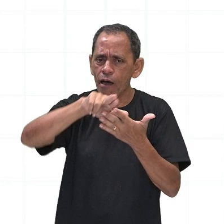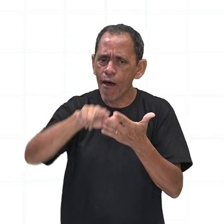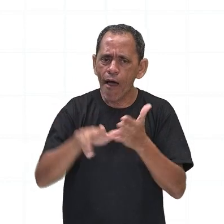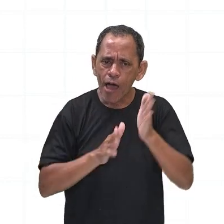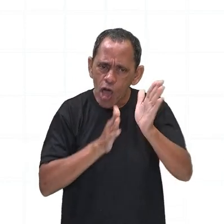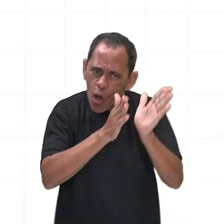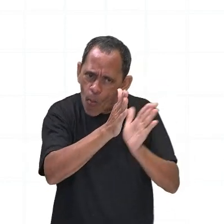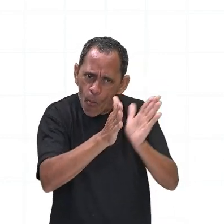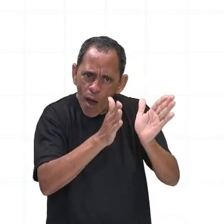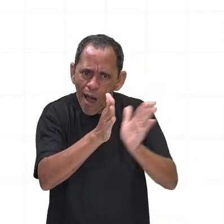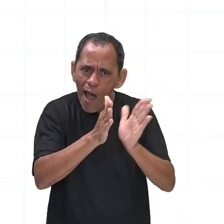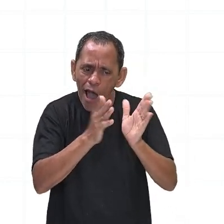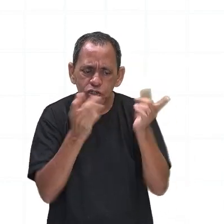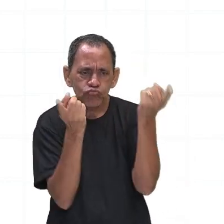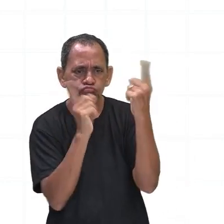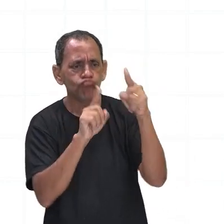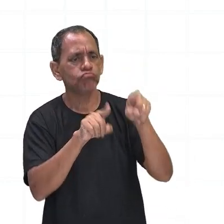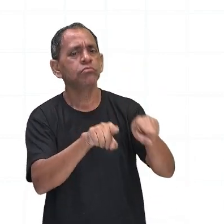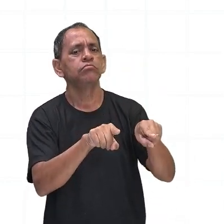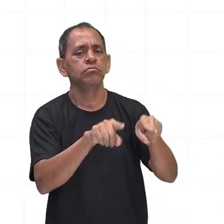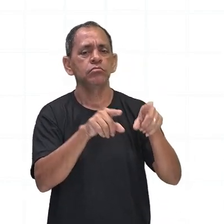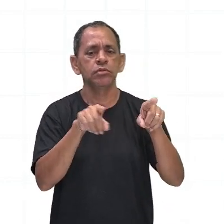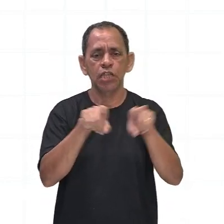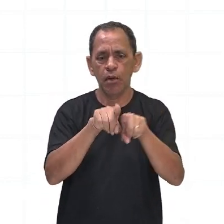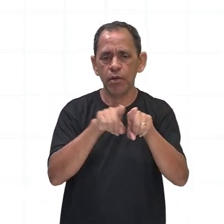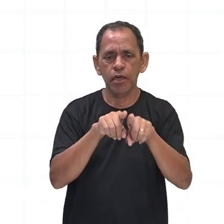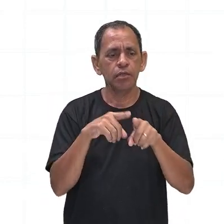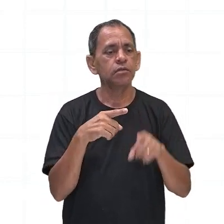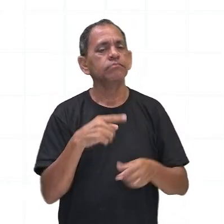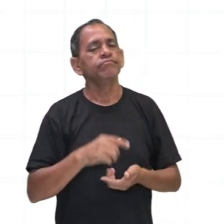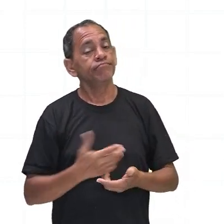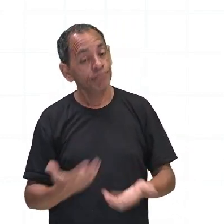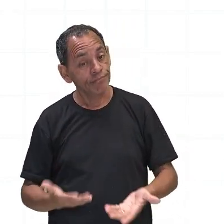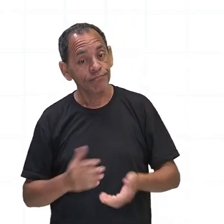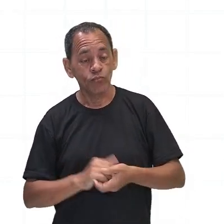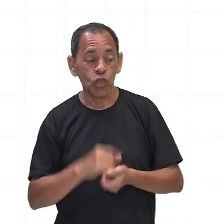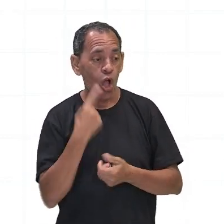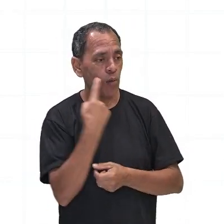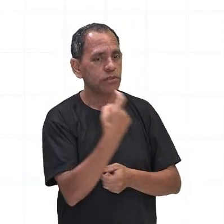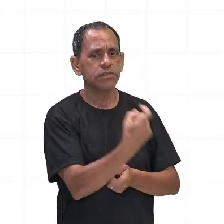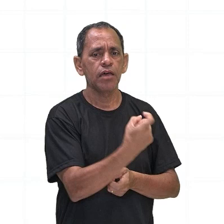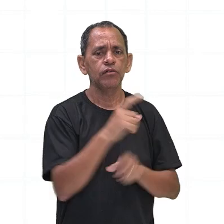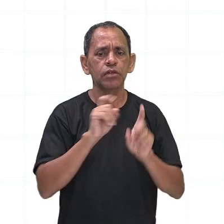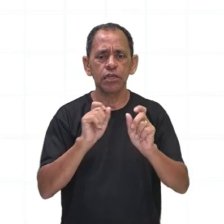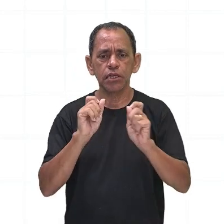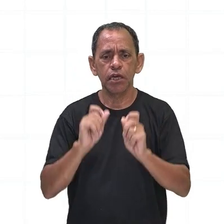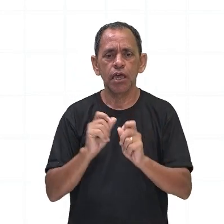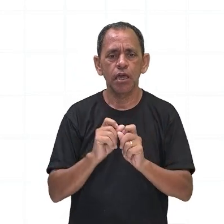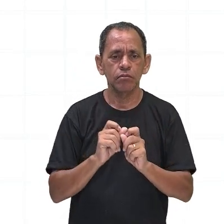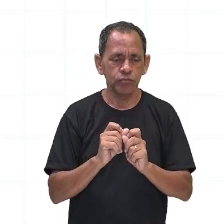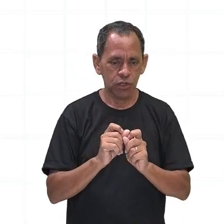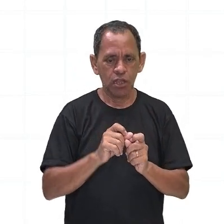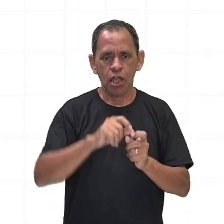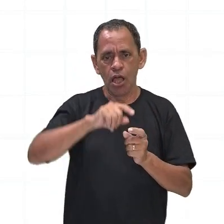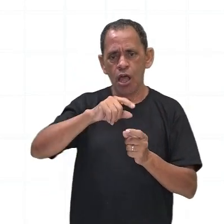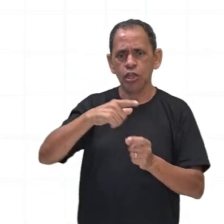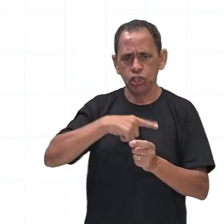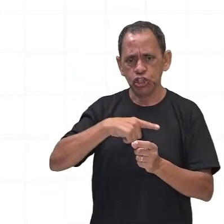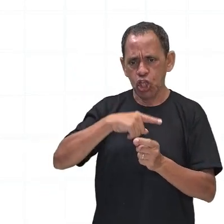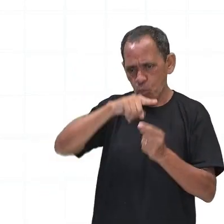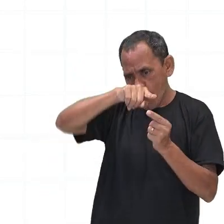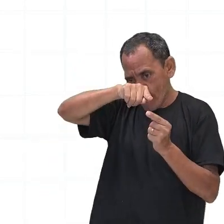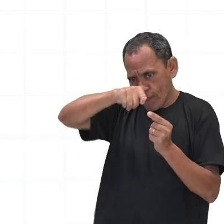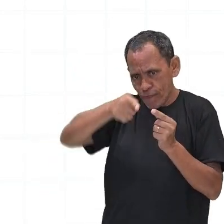bastante desafiadora, ok? Então, observem que entre vírgulas eu tenho aí um enunciado,